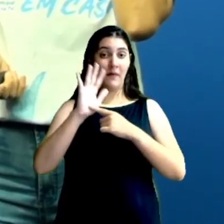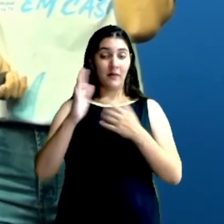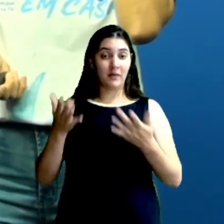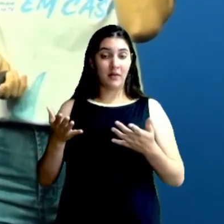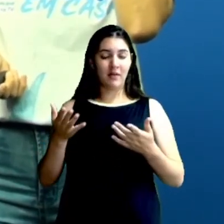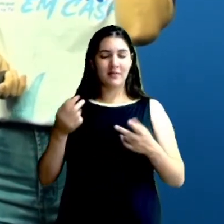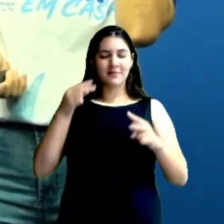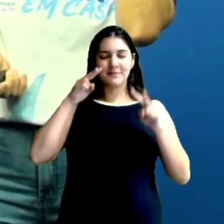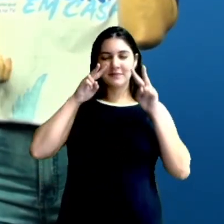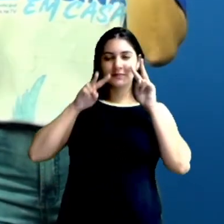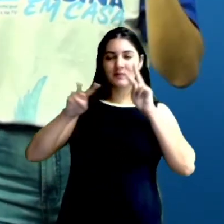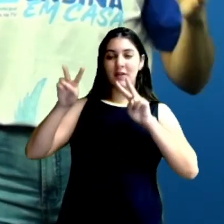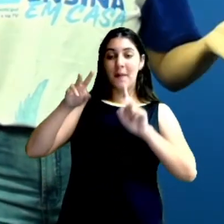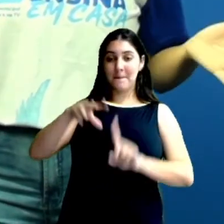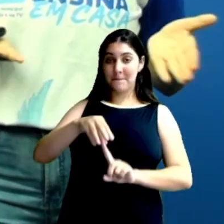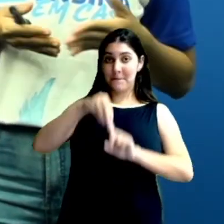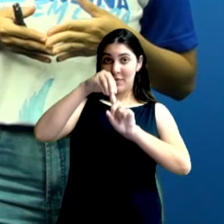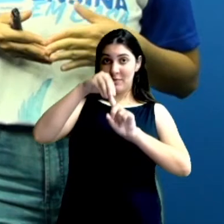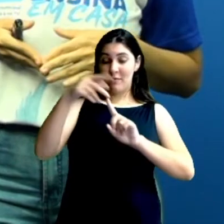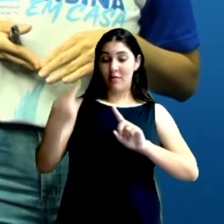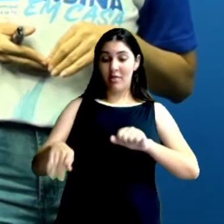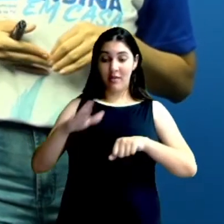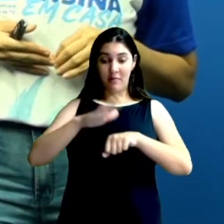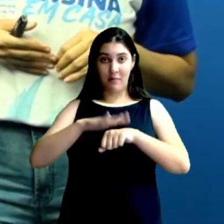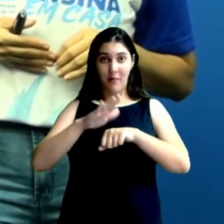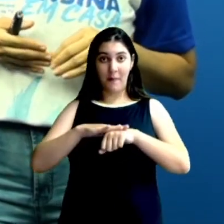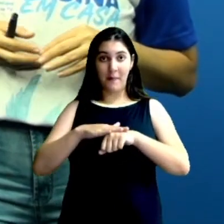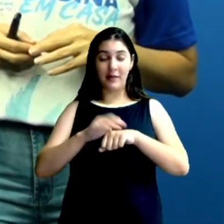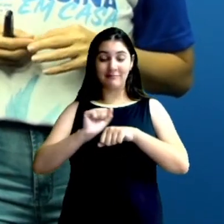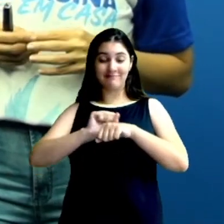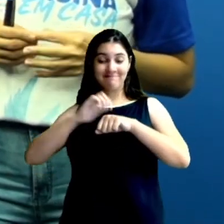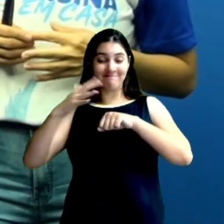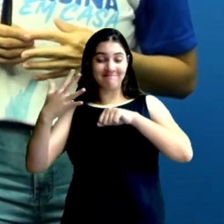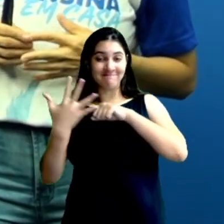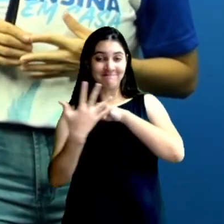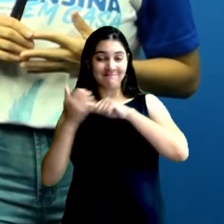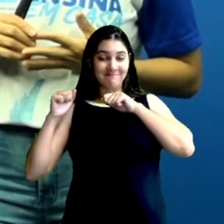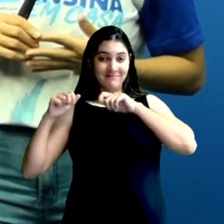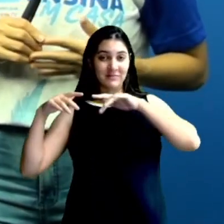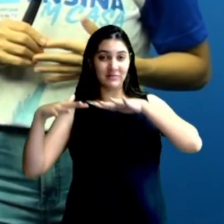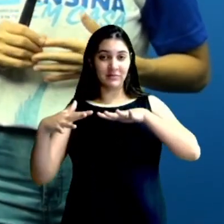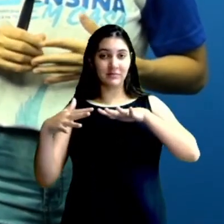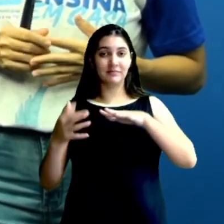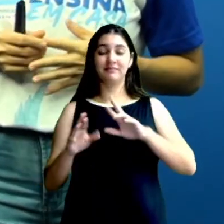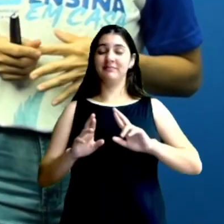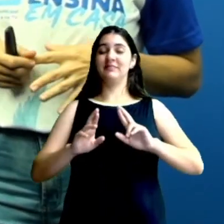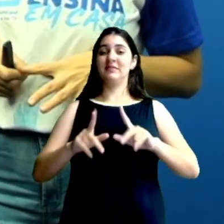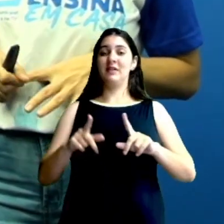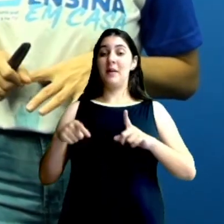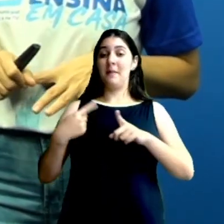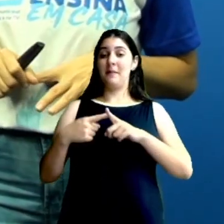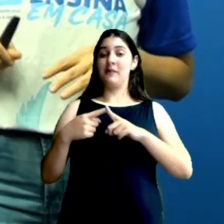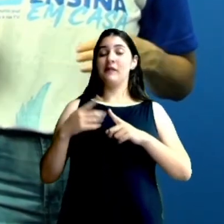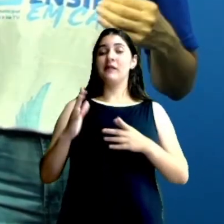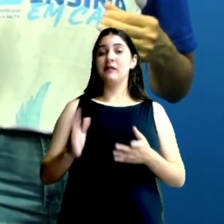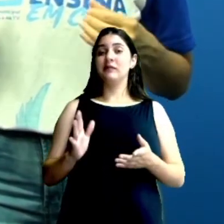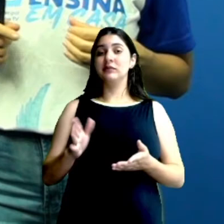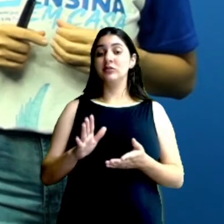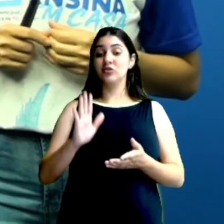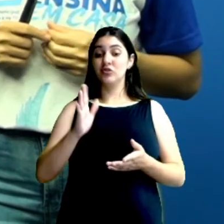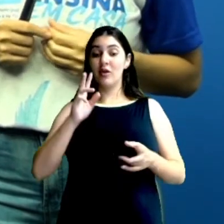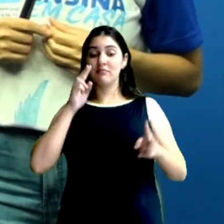observa, principalmente nesse momento que a gente está vivendo de pandemia, que não é bem assim, né? Já que